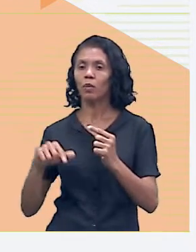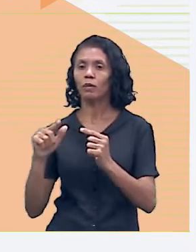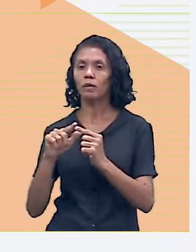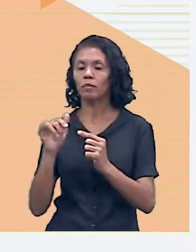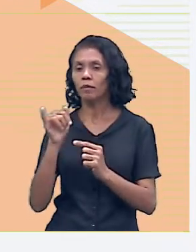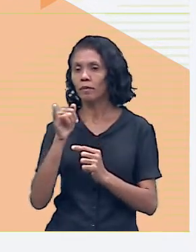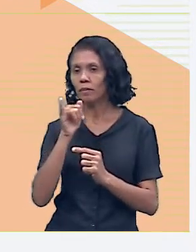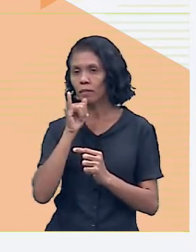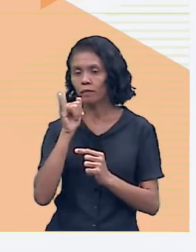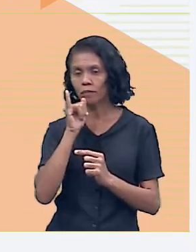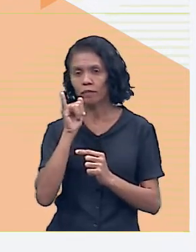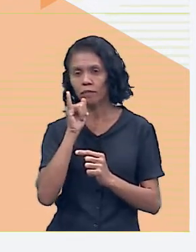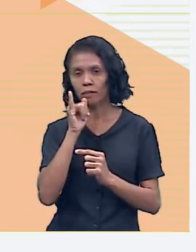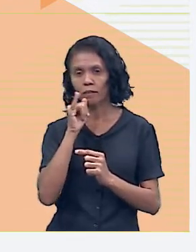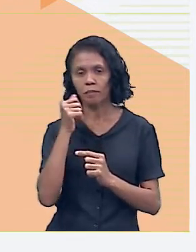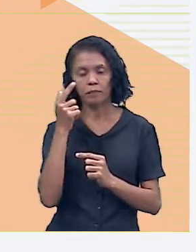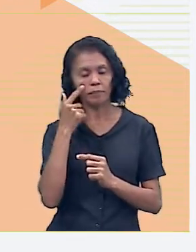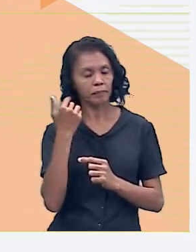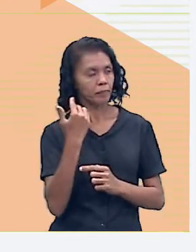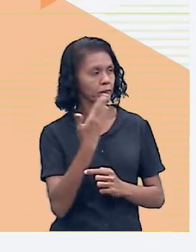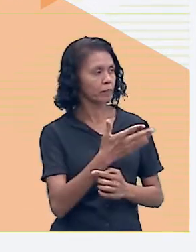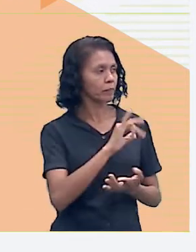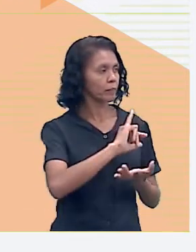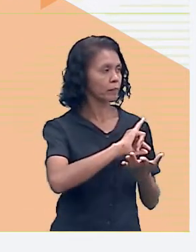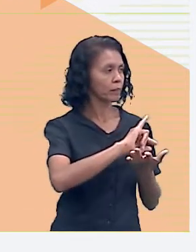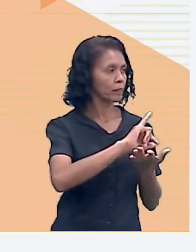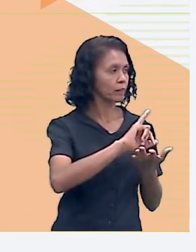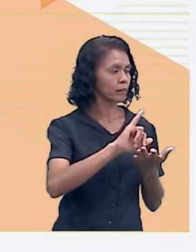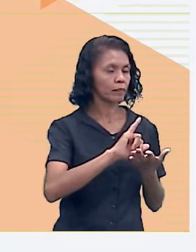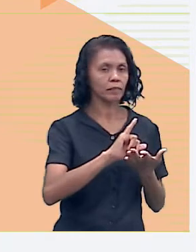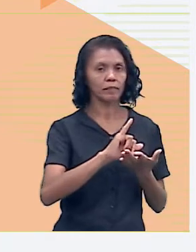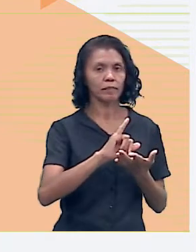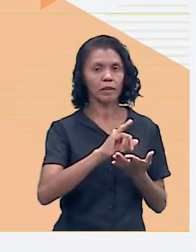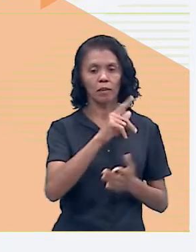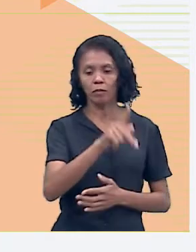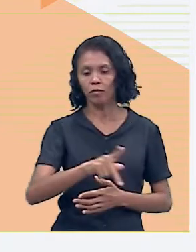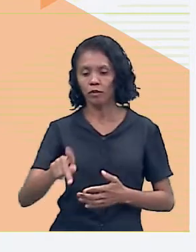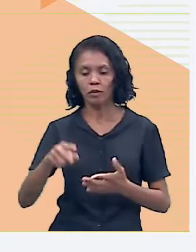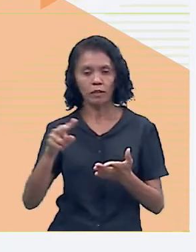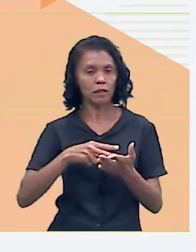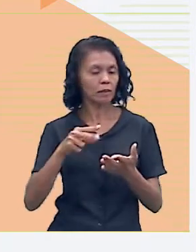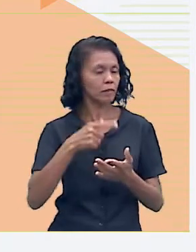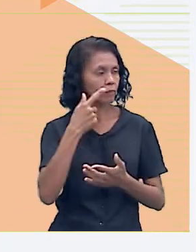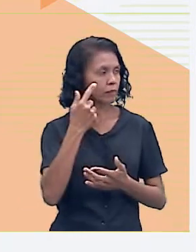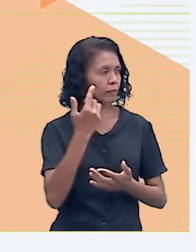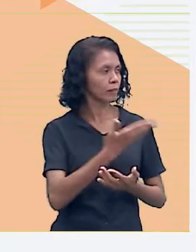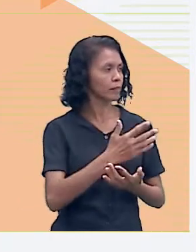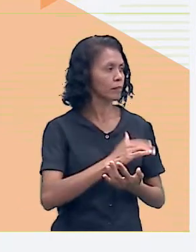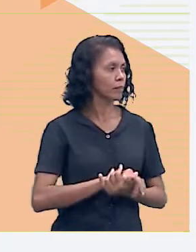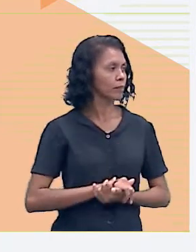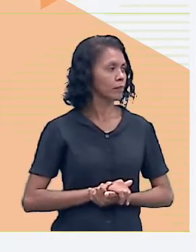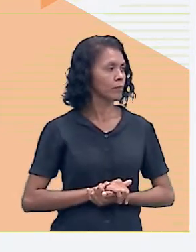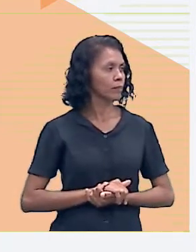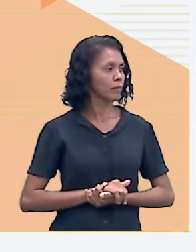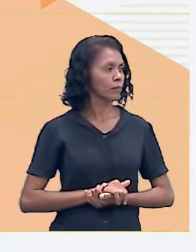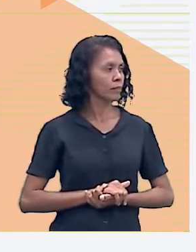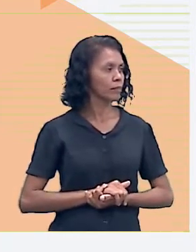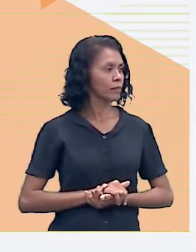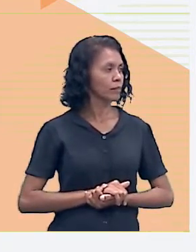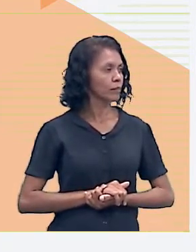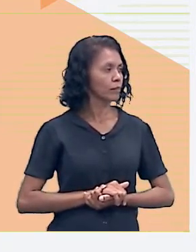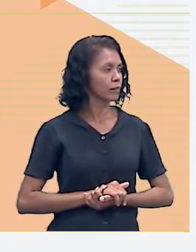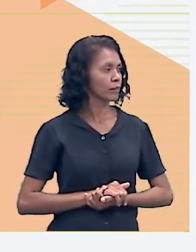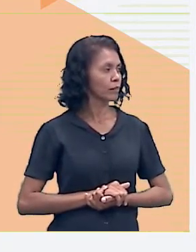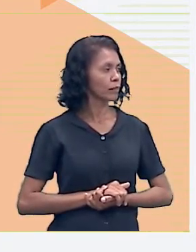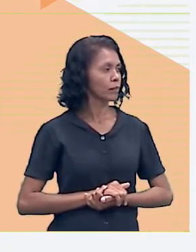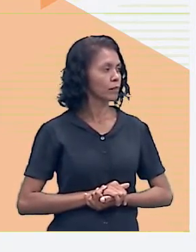Olha aí o exemplo o capitalismo sistema econômico baseado na legitimidade dos bens privados e com principal objetivo de adquirir lucro